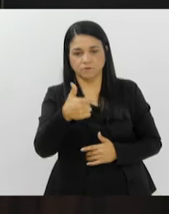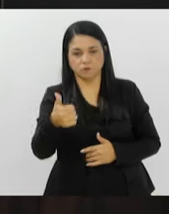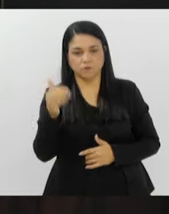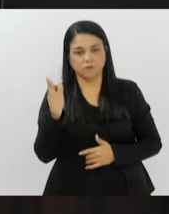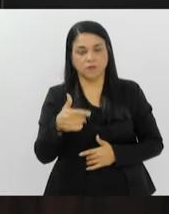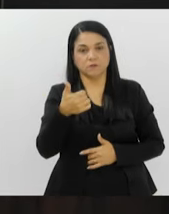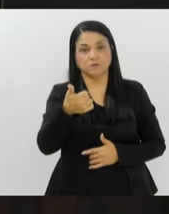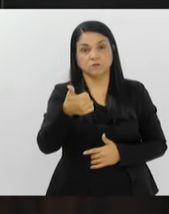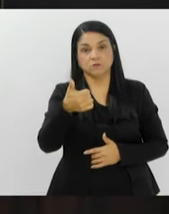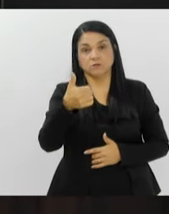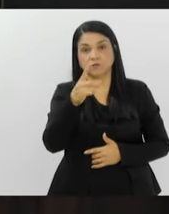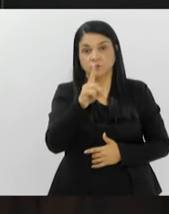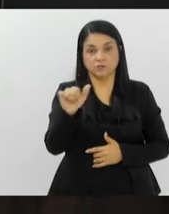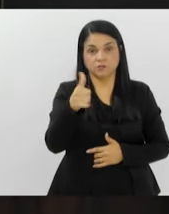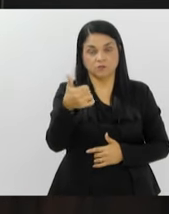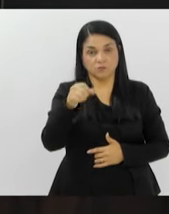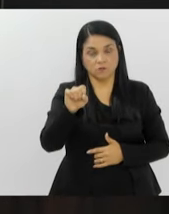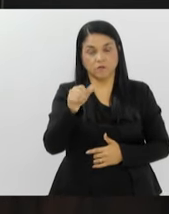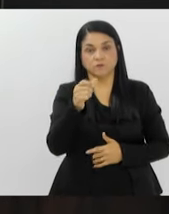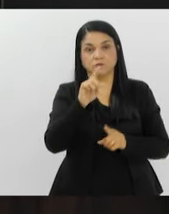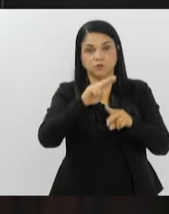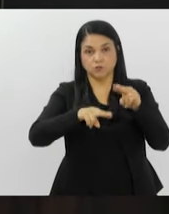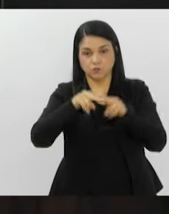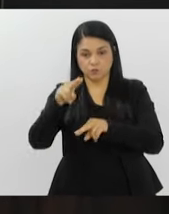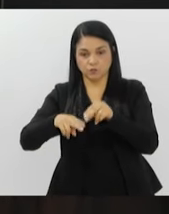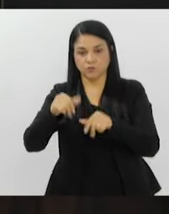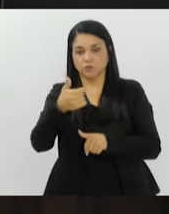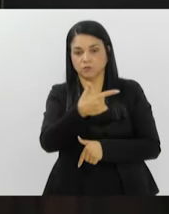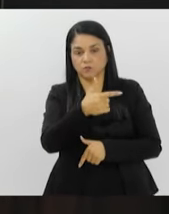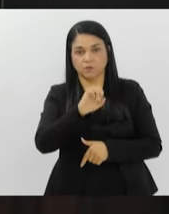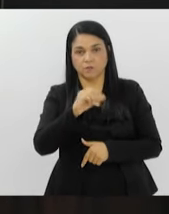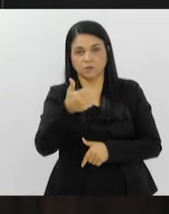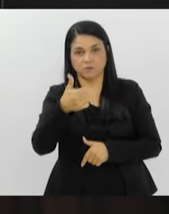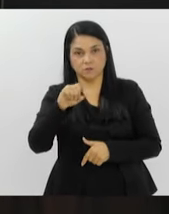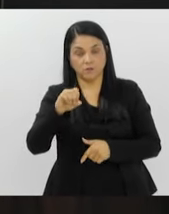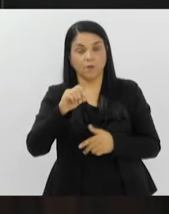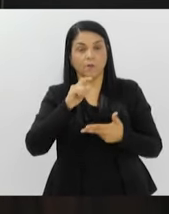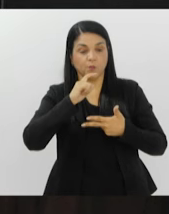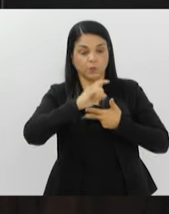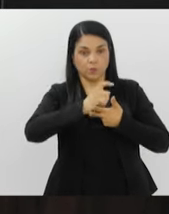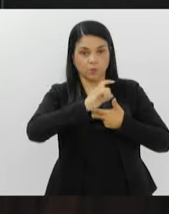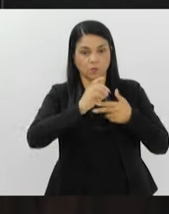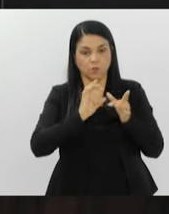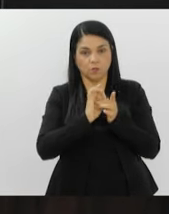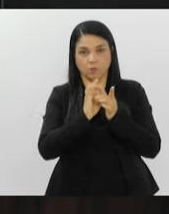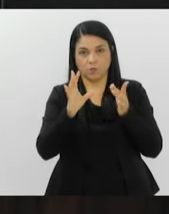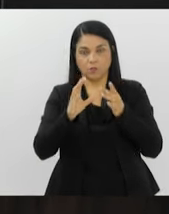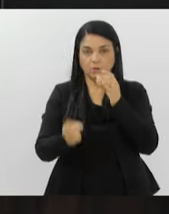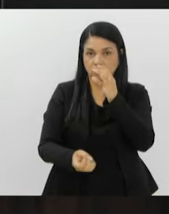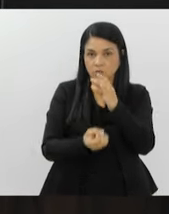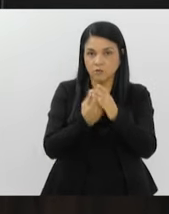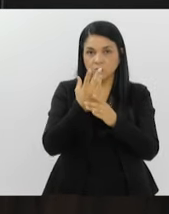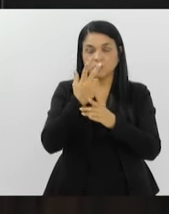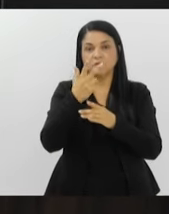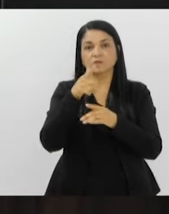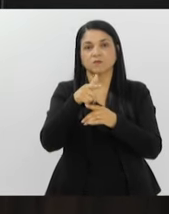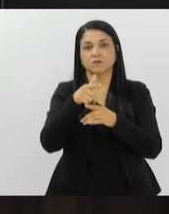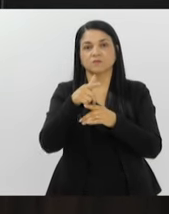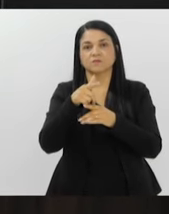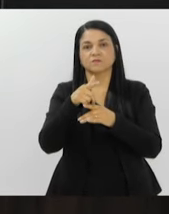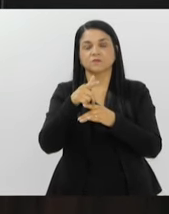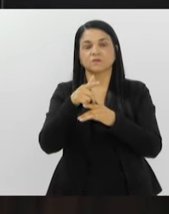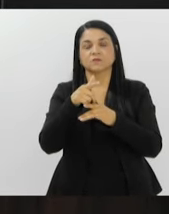19 de junho de 2019 em que fica o poder executivo autorizado a implantar dispositivo